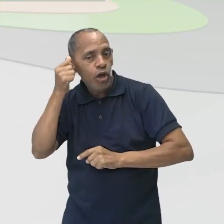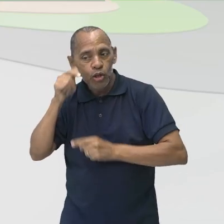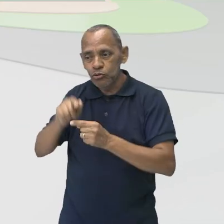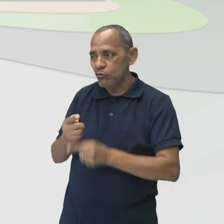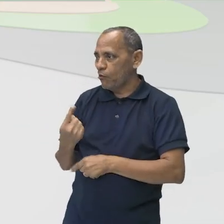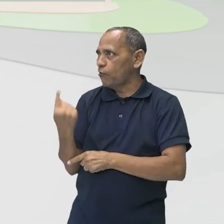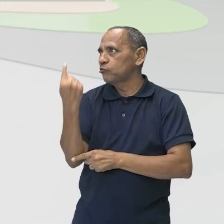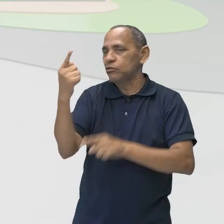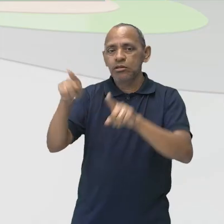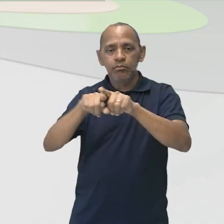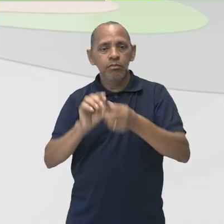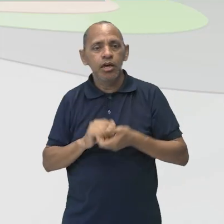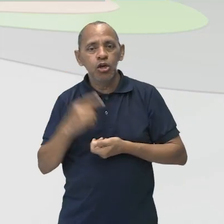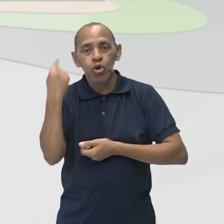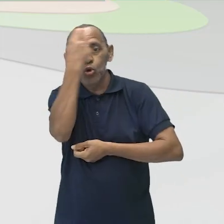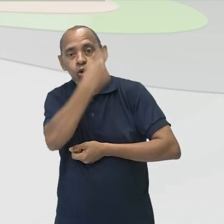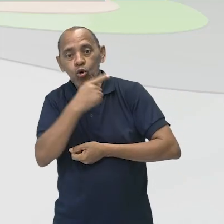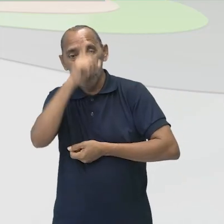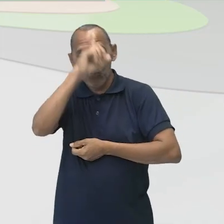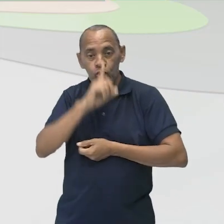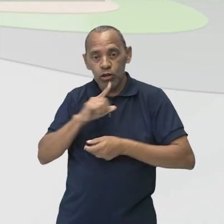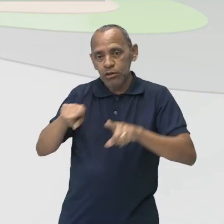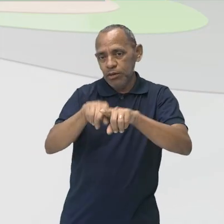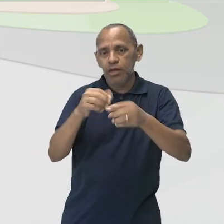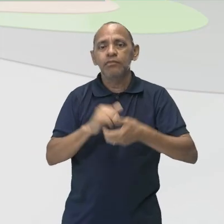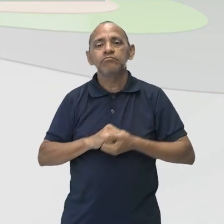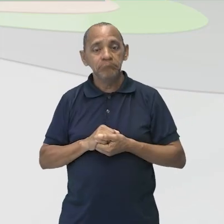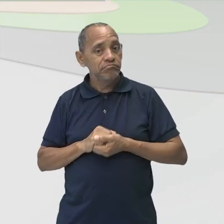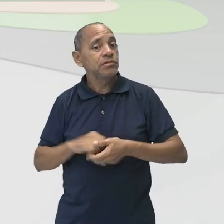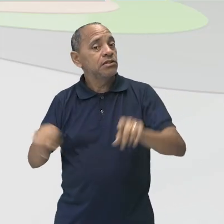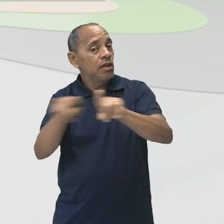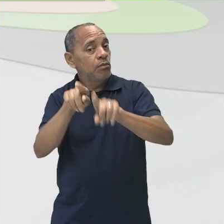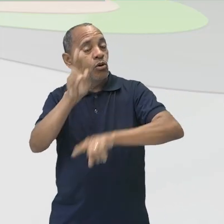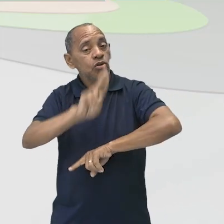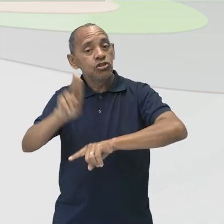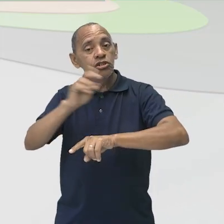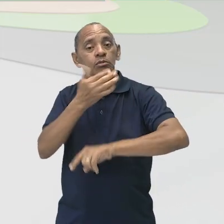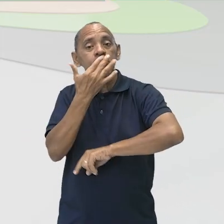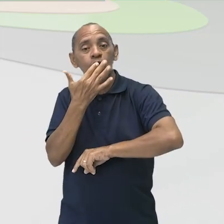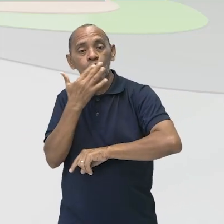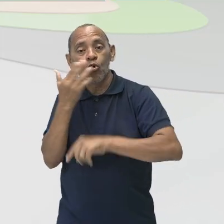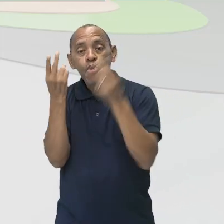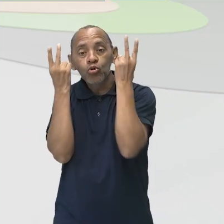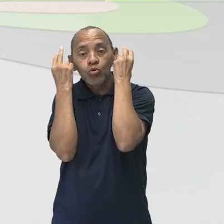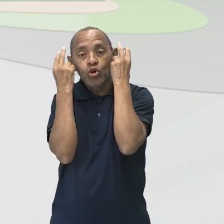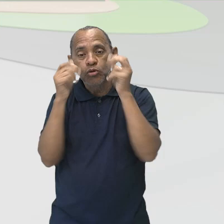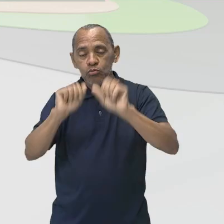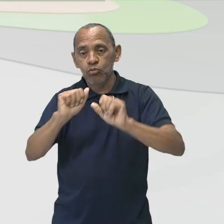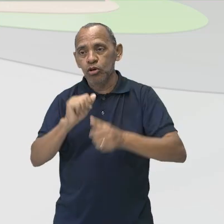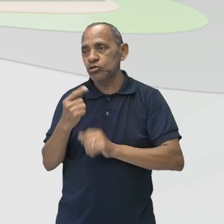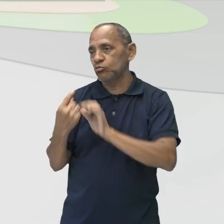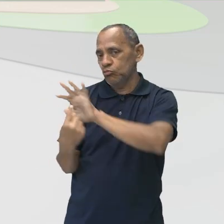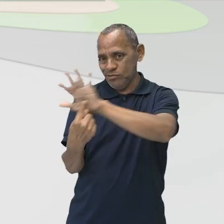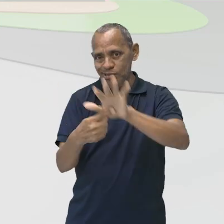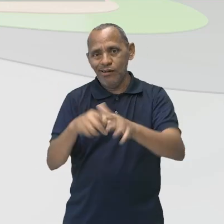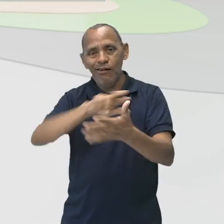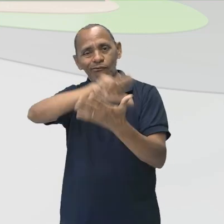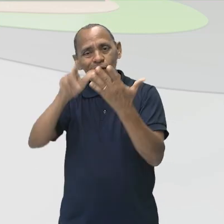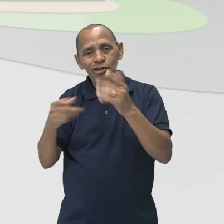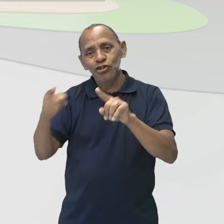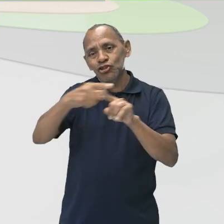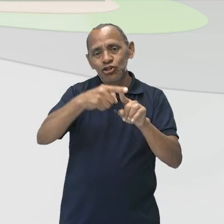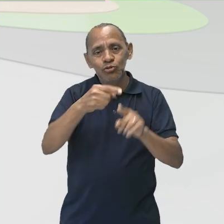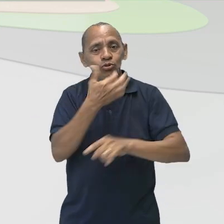de cabelo, nossa altura, formato do rosto e muitas outras. Bem como a gente utilizou o exemplo da coloração dos coelhos, que